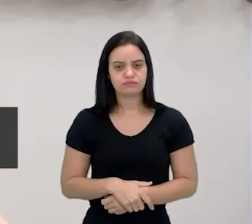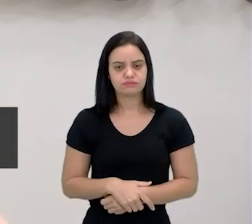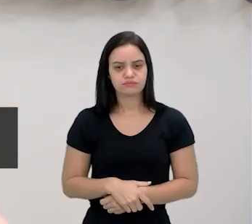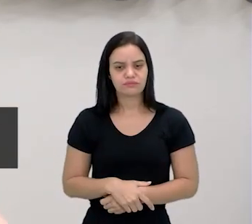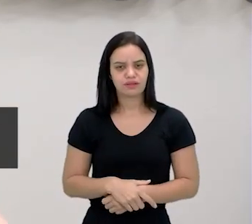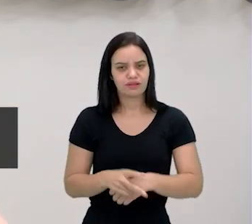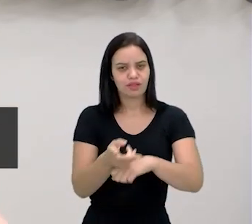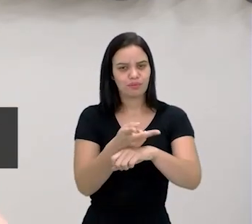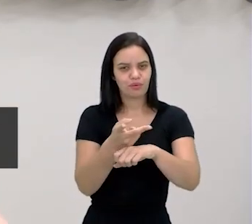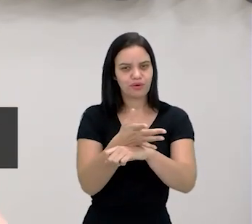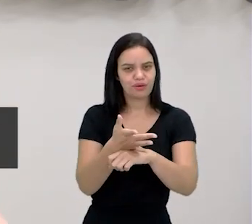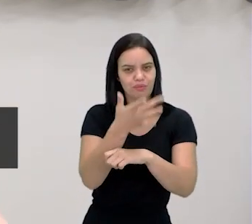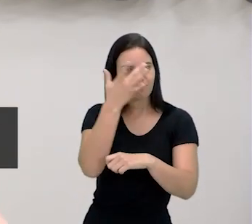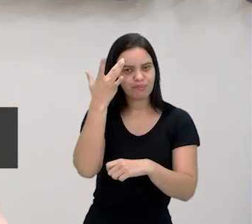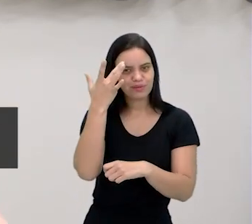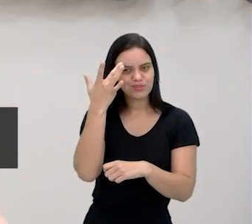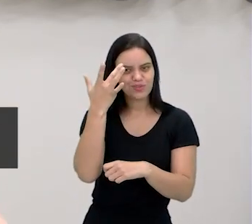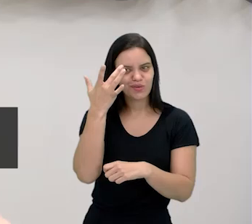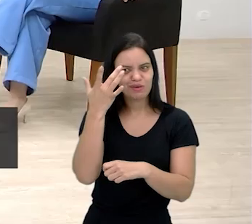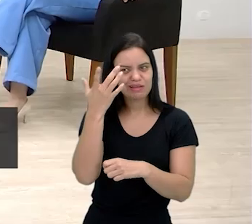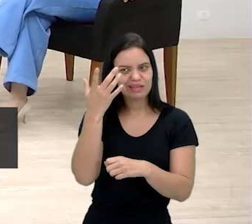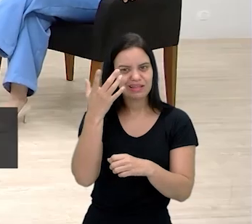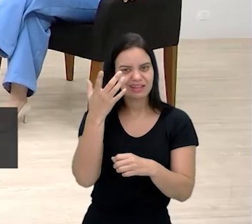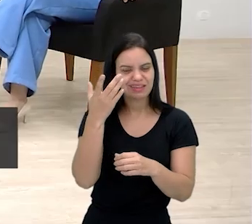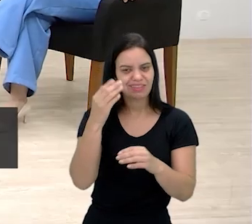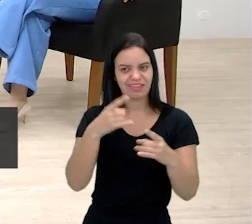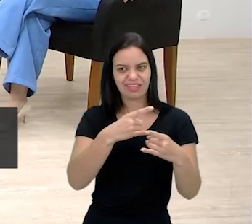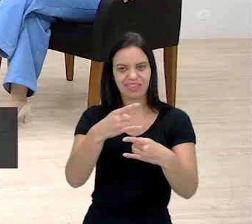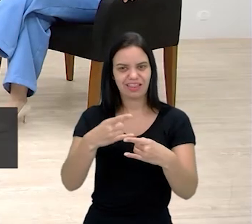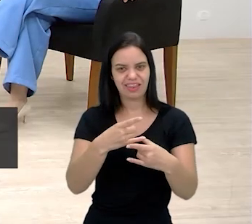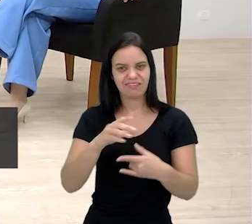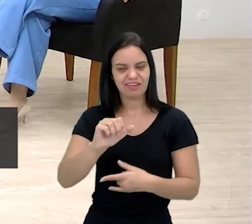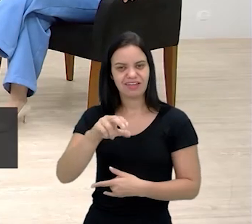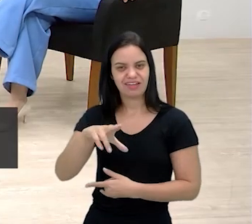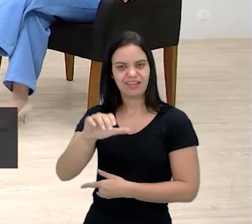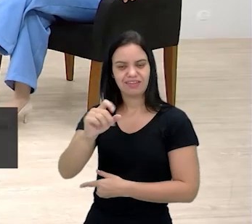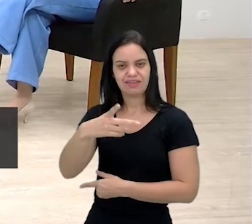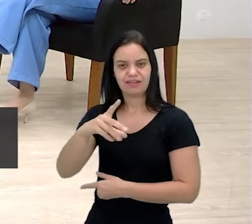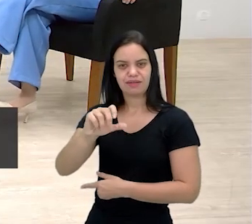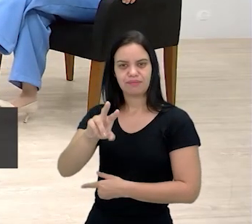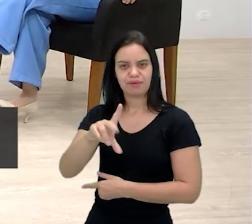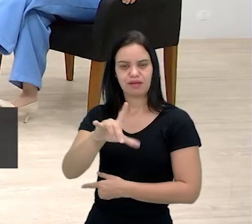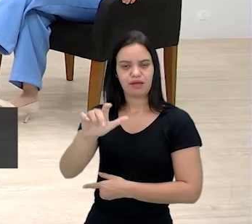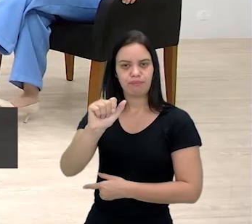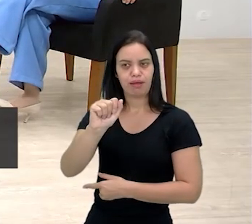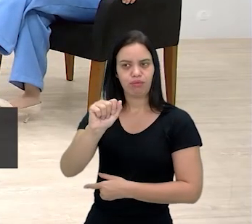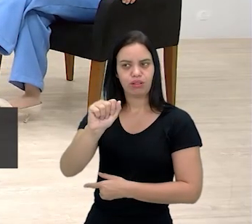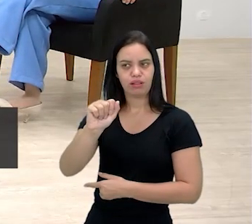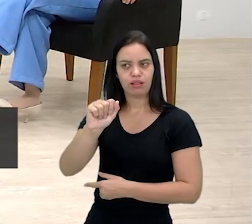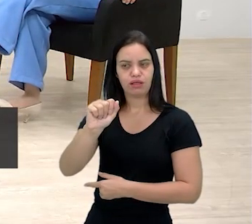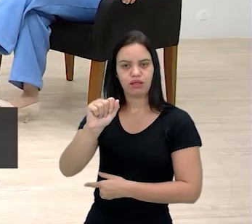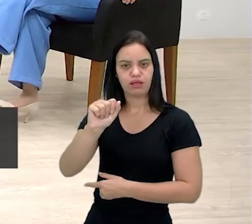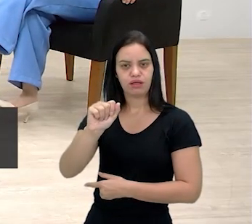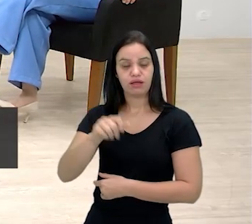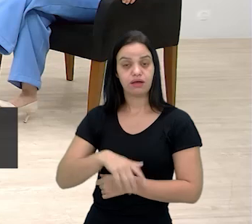aqui que eu não sei onde está, que eu já chamei umas 2 vezes, que é a Ana Paula. Ana Paula Esbrógio, está por